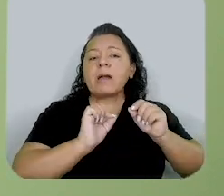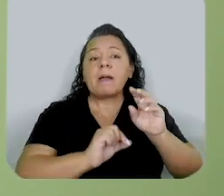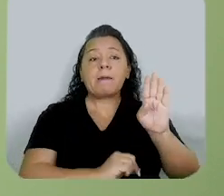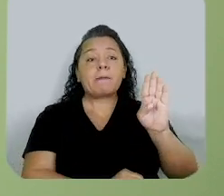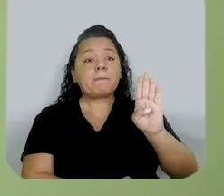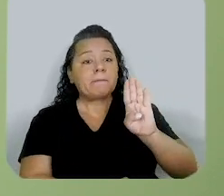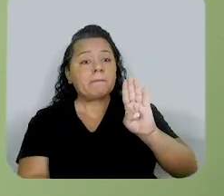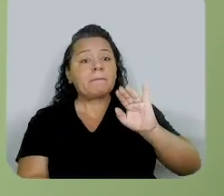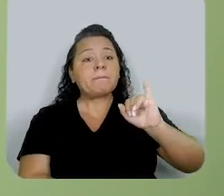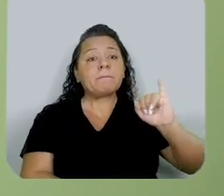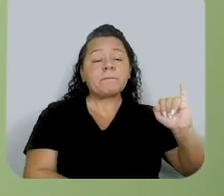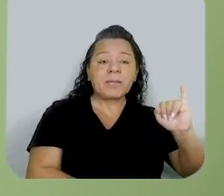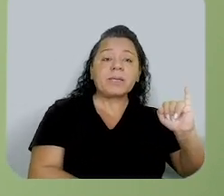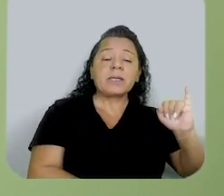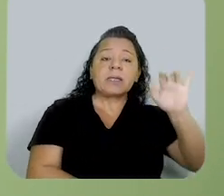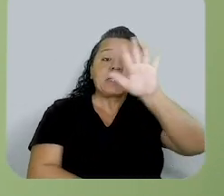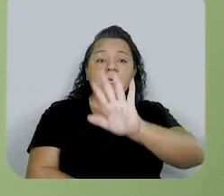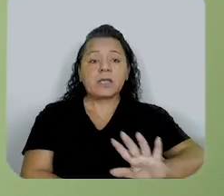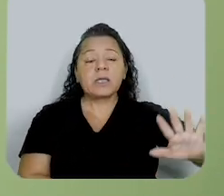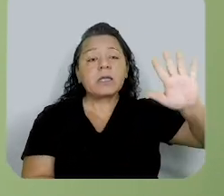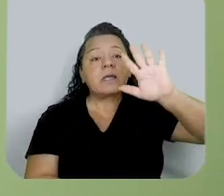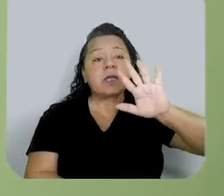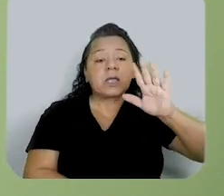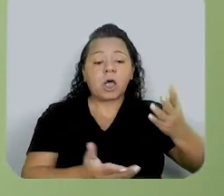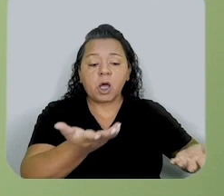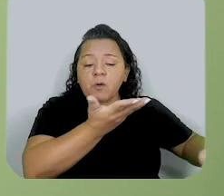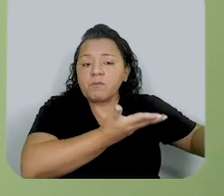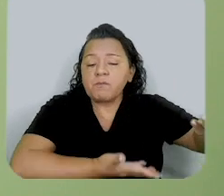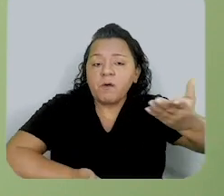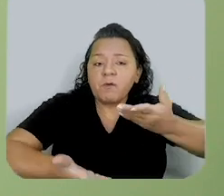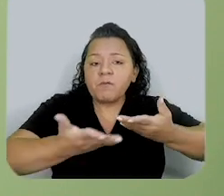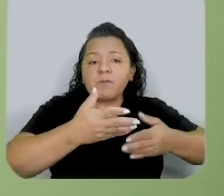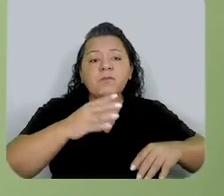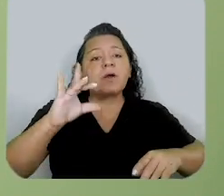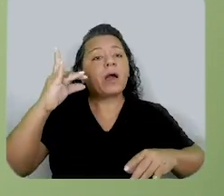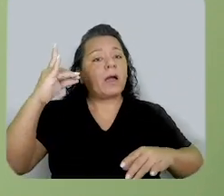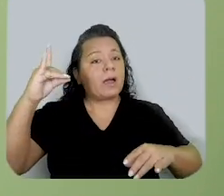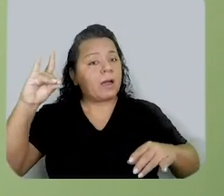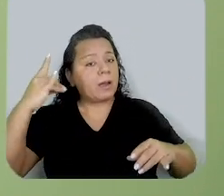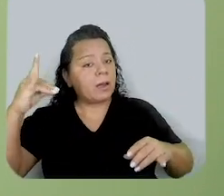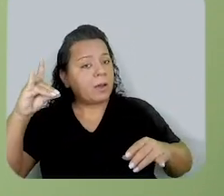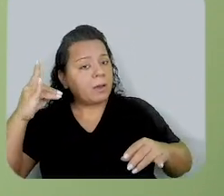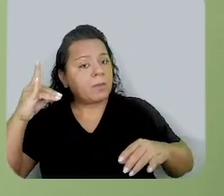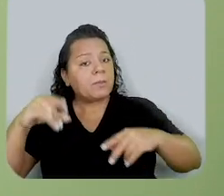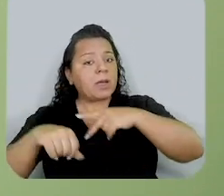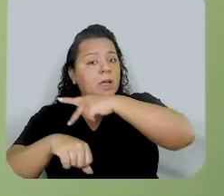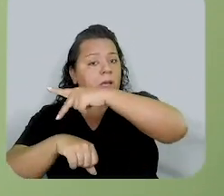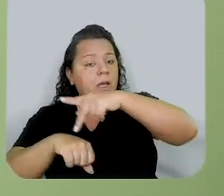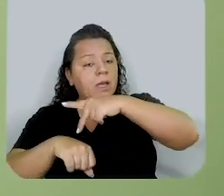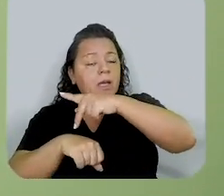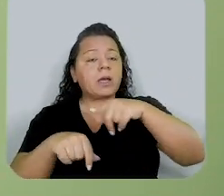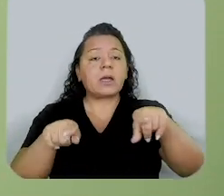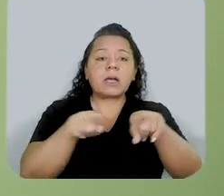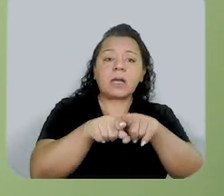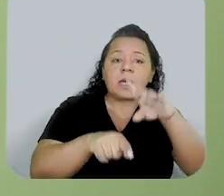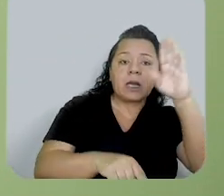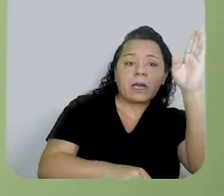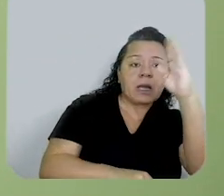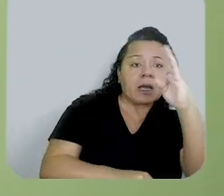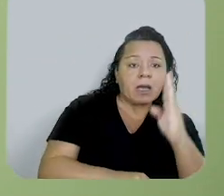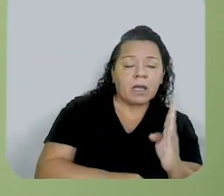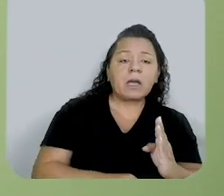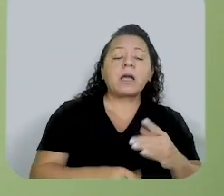e envolvendo o Brasil. E justamente a água, os rios, aquilo que para muitos separam, une a fé